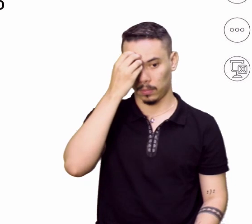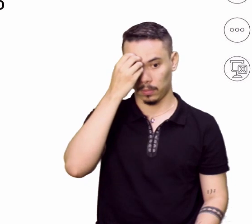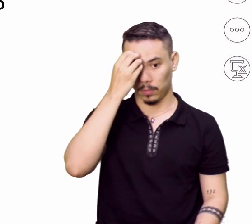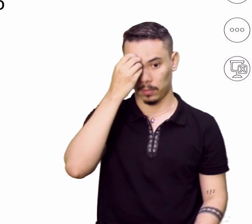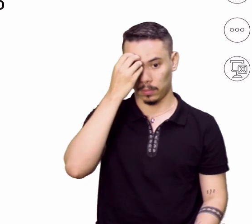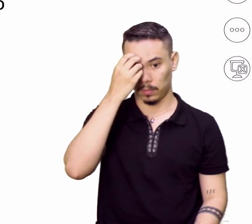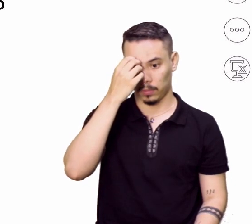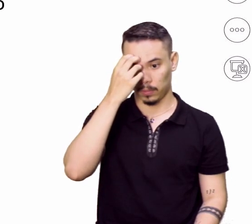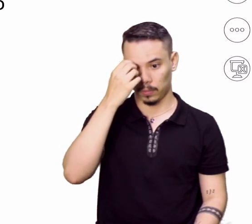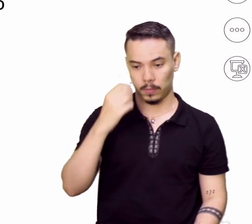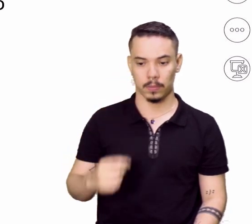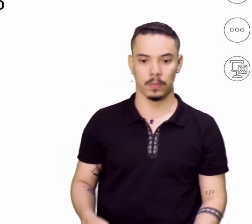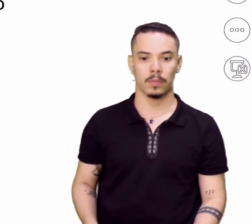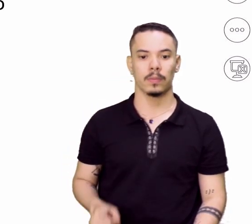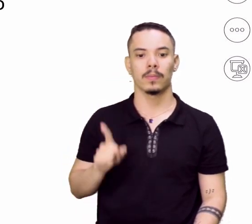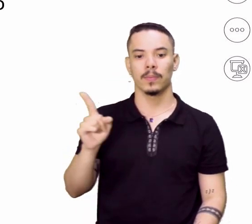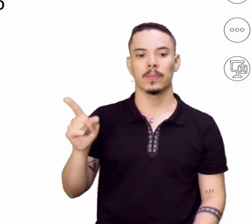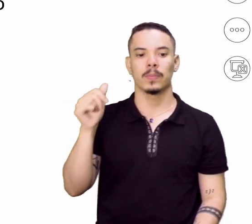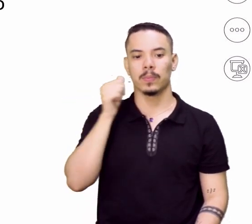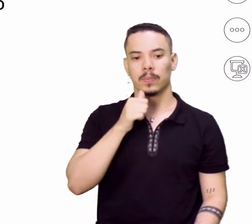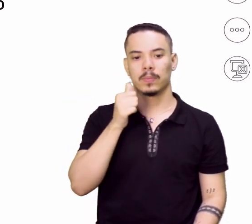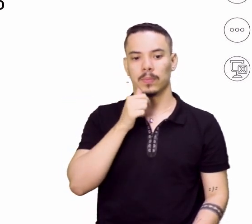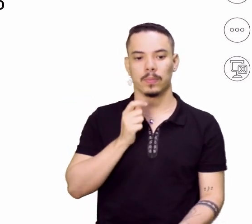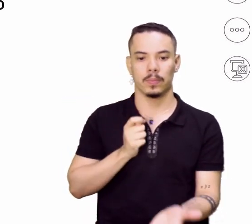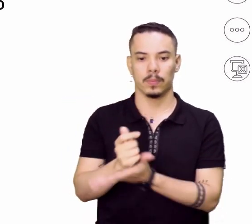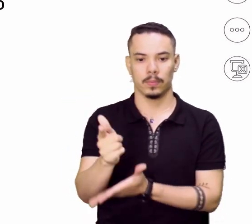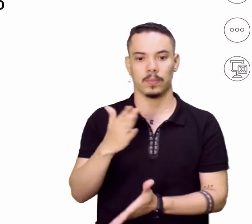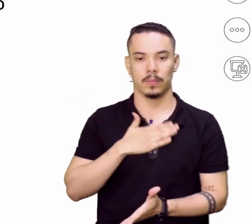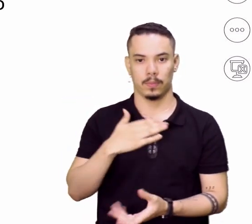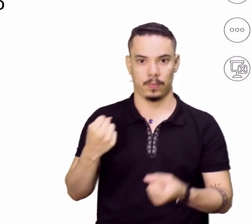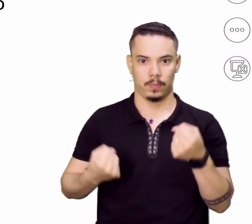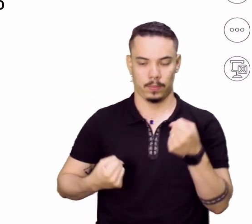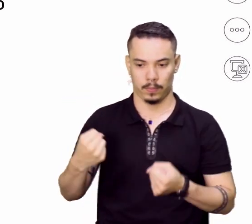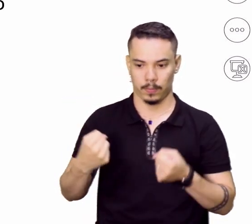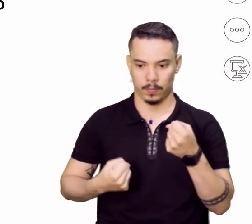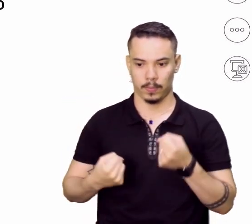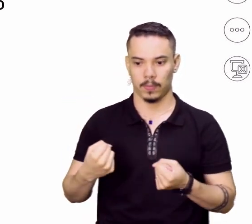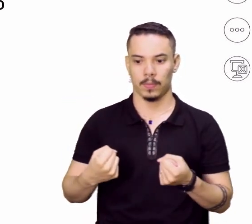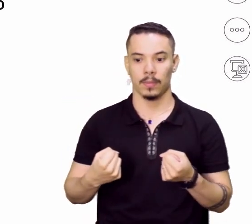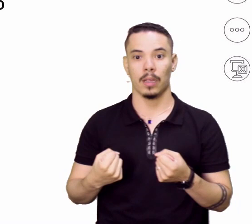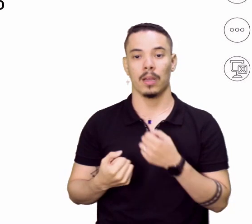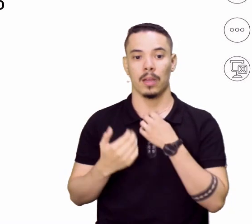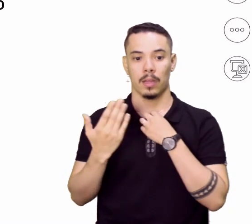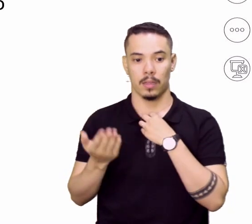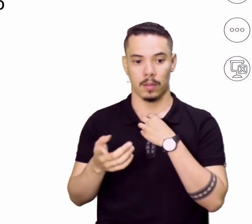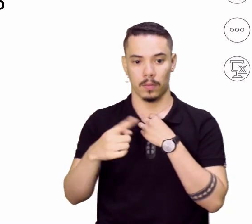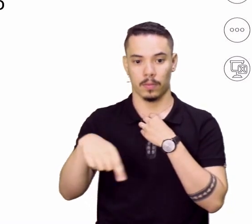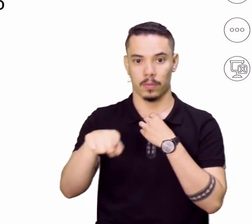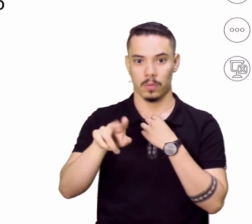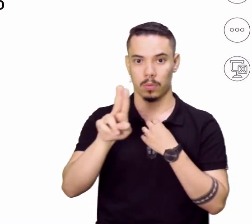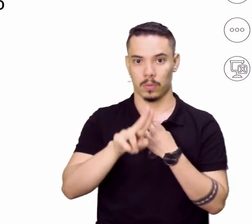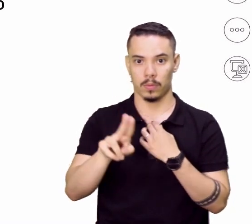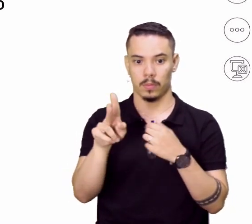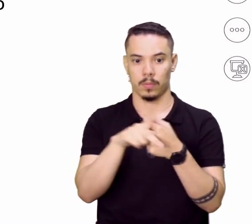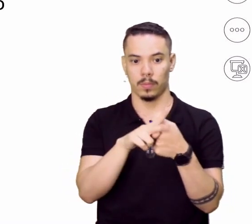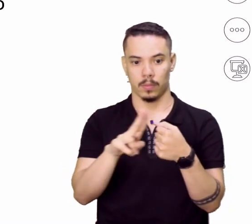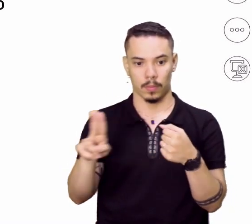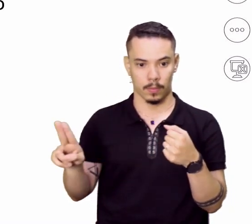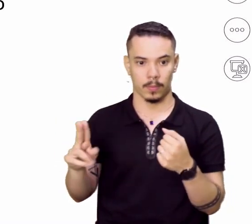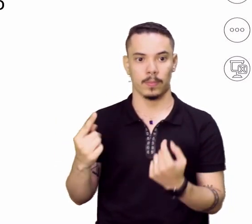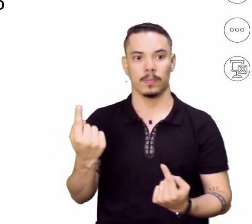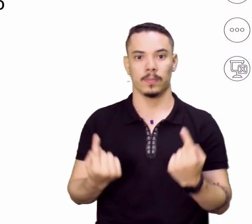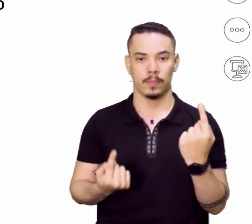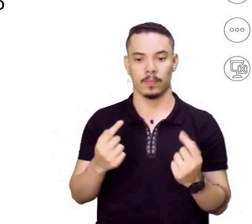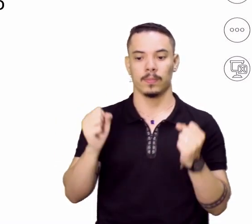she bought my car. Ela comprou meu carro. Então, quando você usa pronomes relativos, você